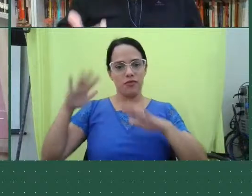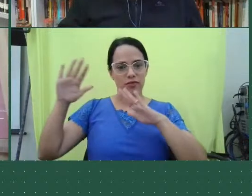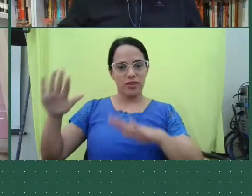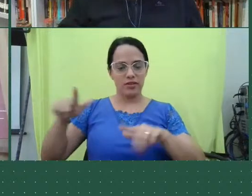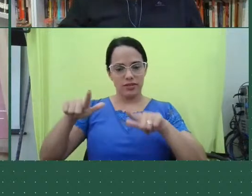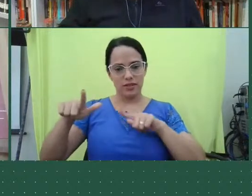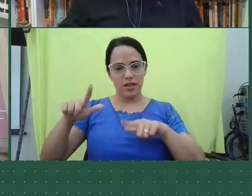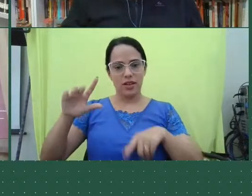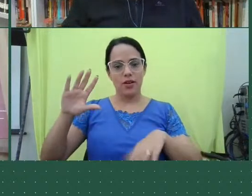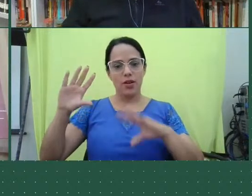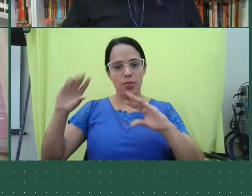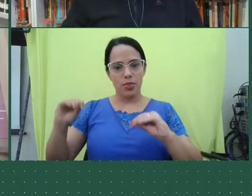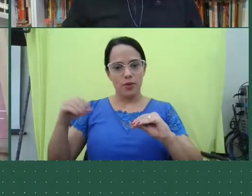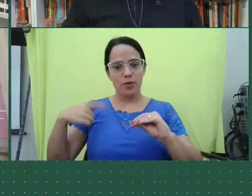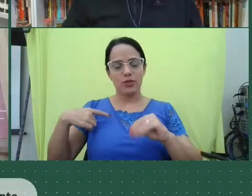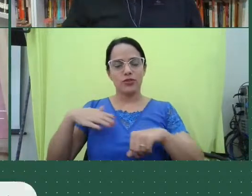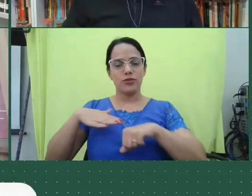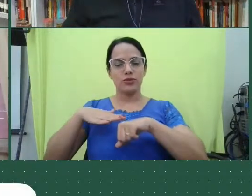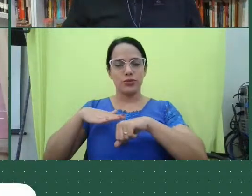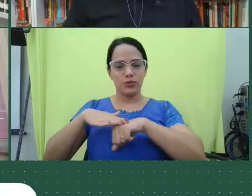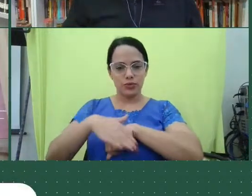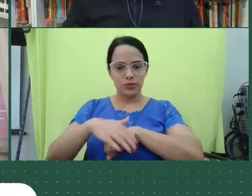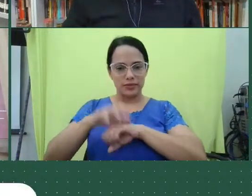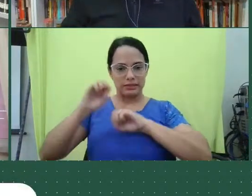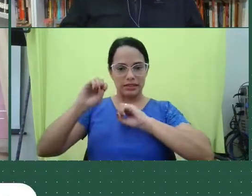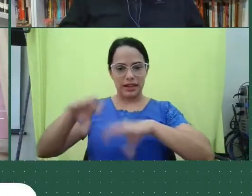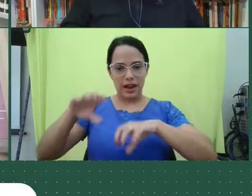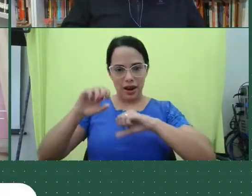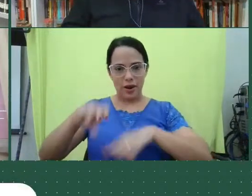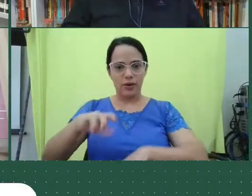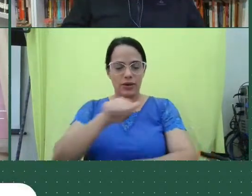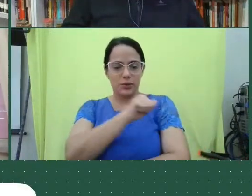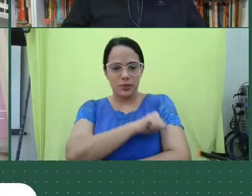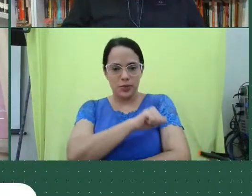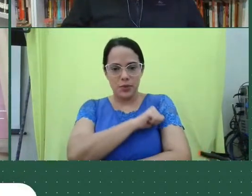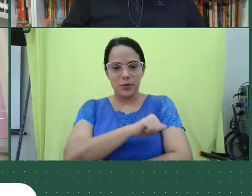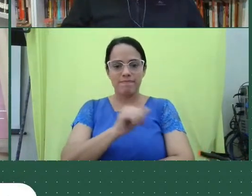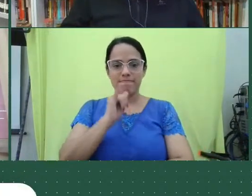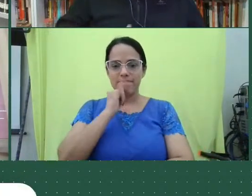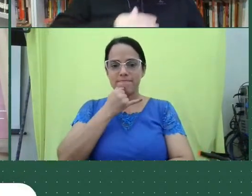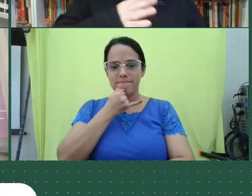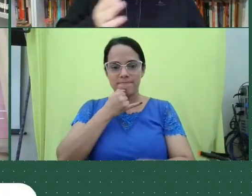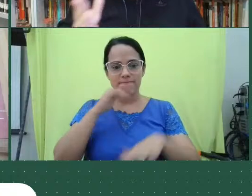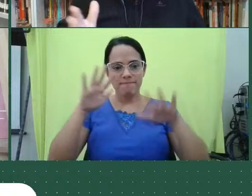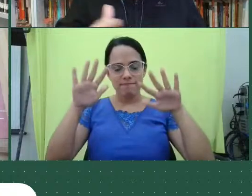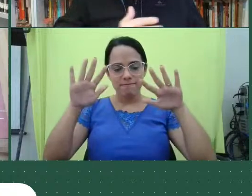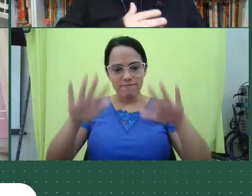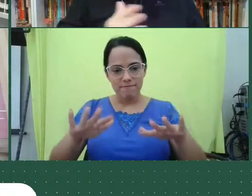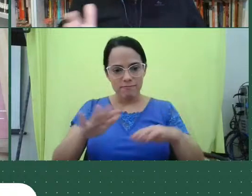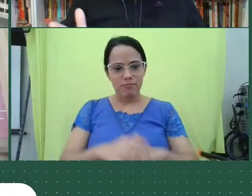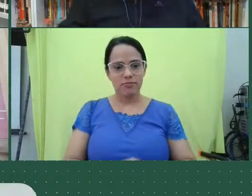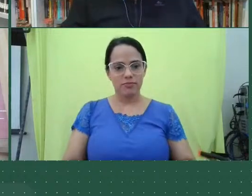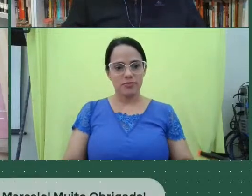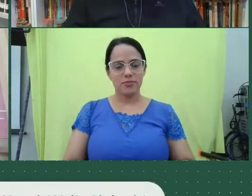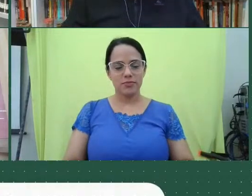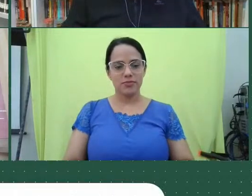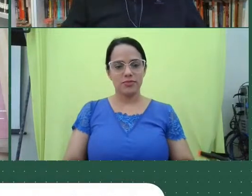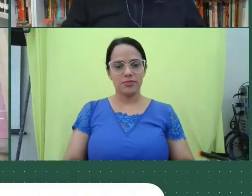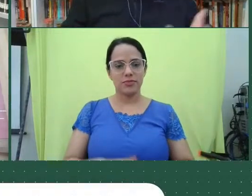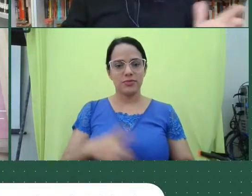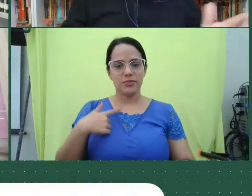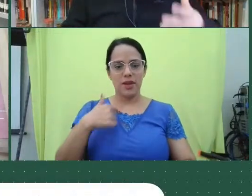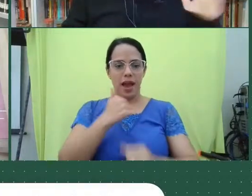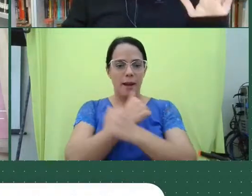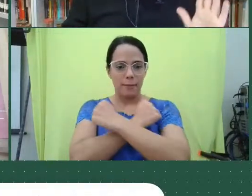noite vou para a Unirio dar aula. Então, infelizmente, não posso ficar aqui com vocês, mas já deixo meu grande abraço